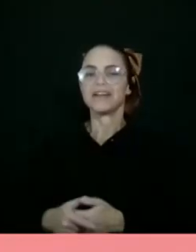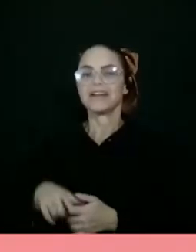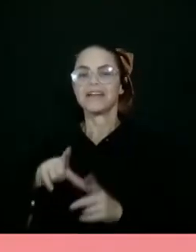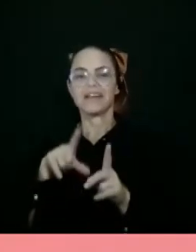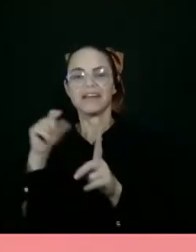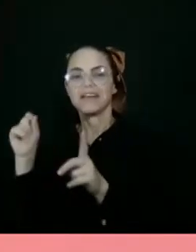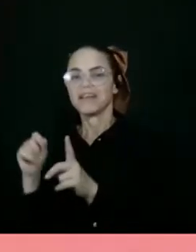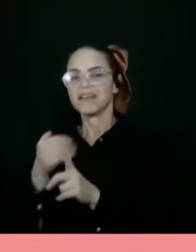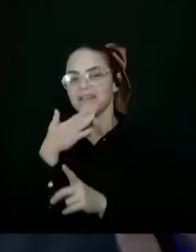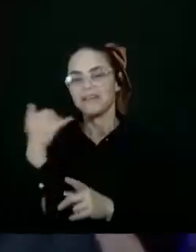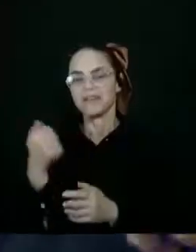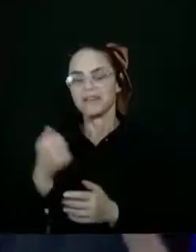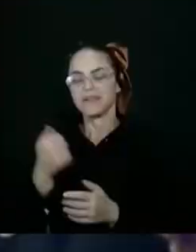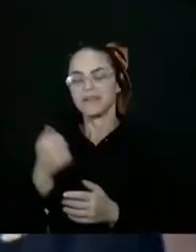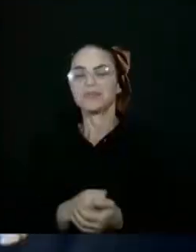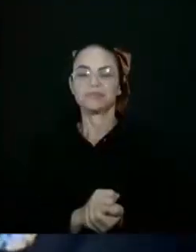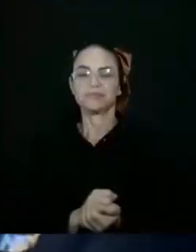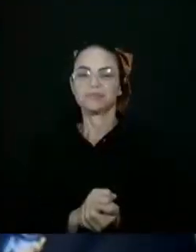quadra.